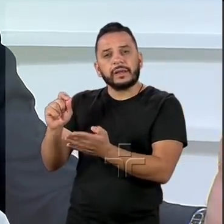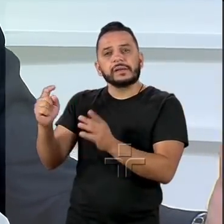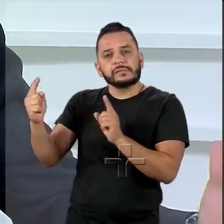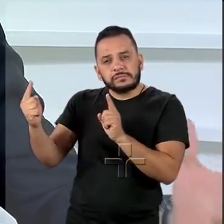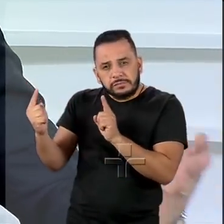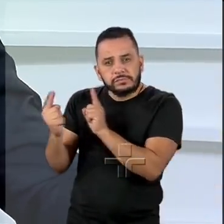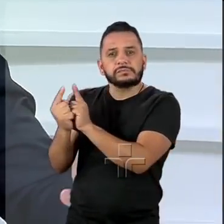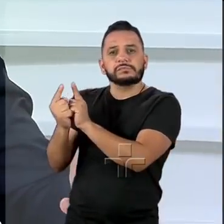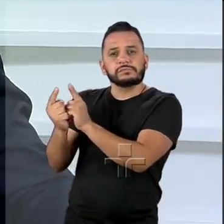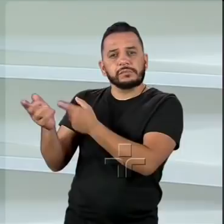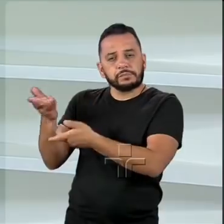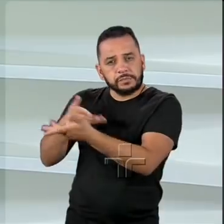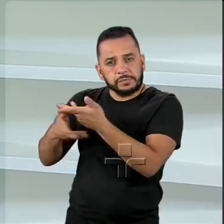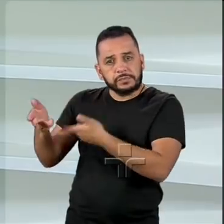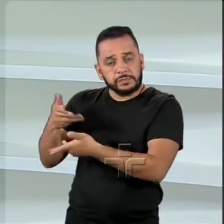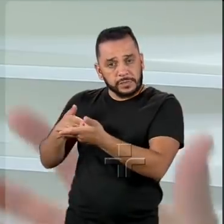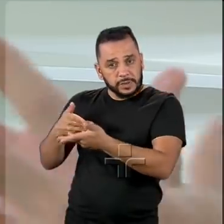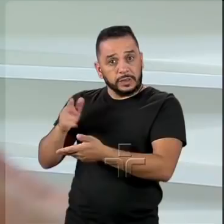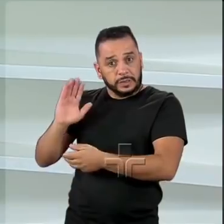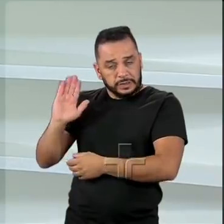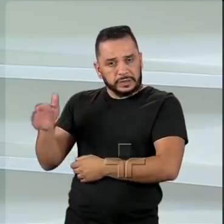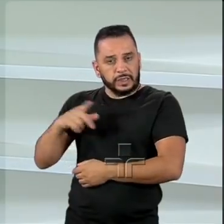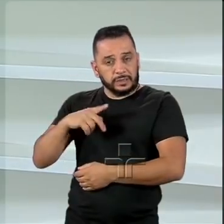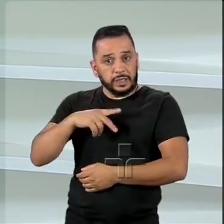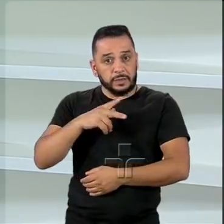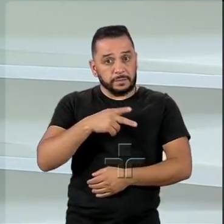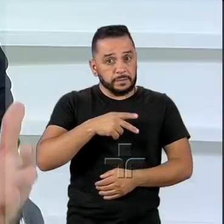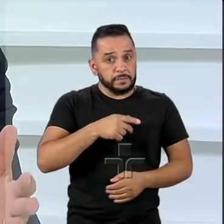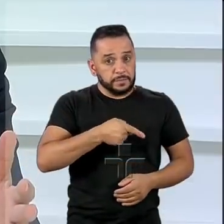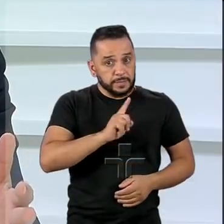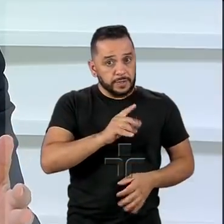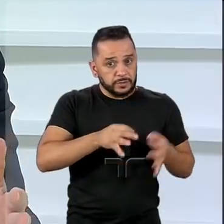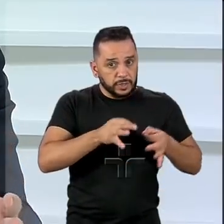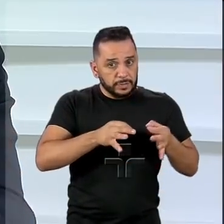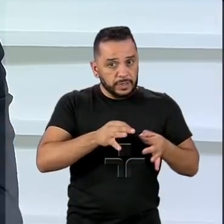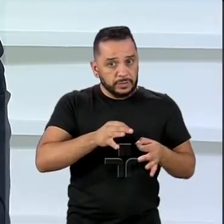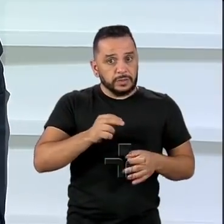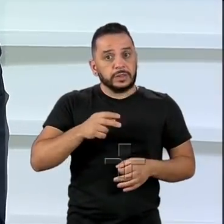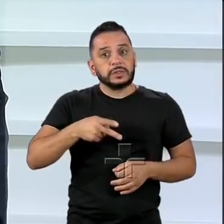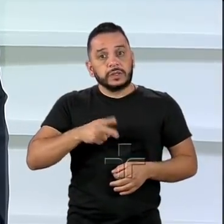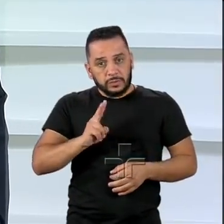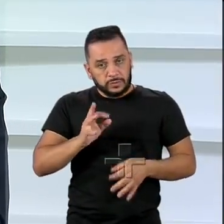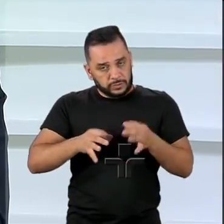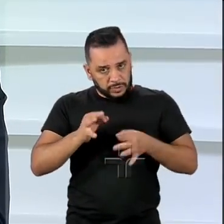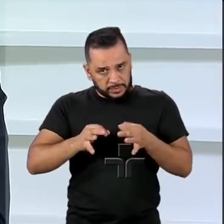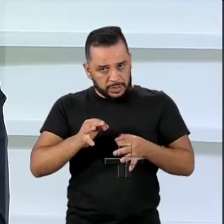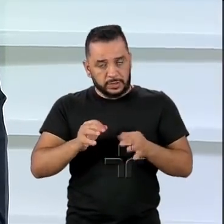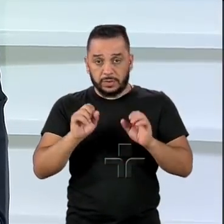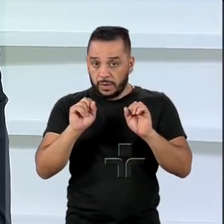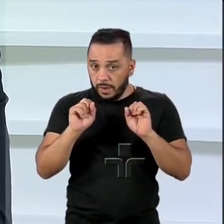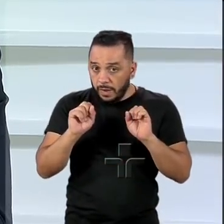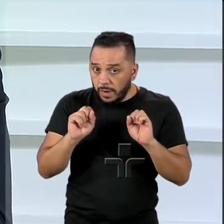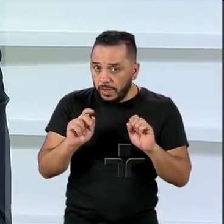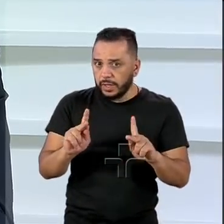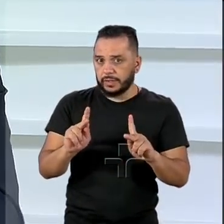ações de primeira instância e segunda instância ali chegassem por recursos, como estão chegando. Natural